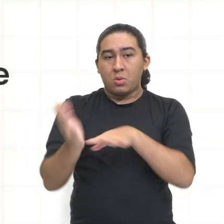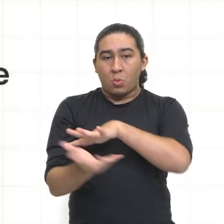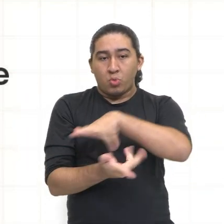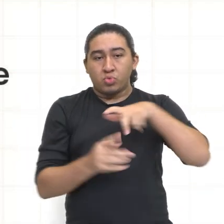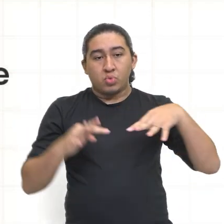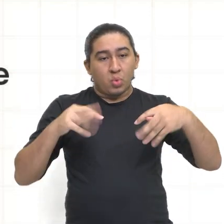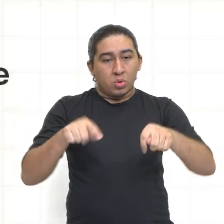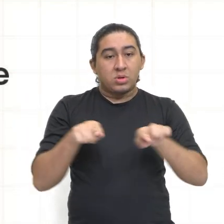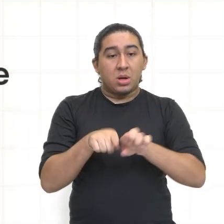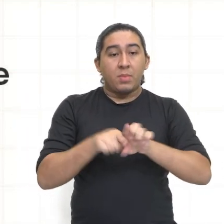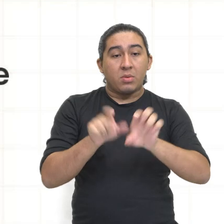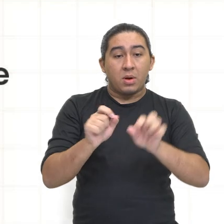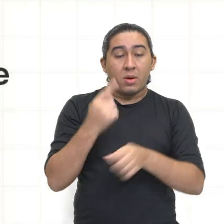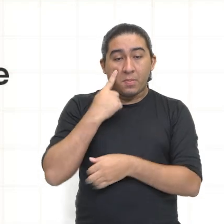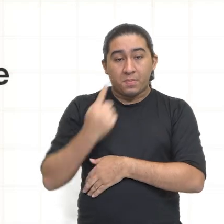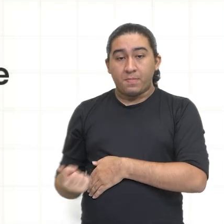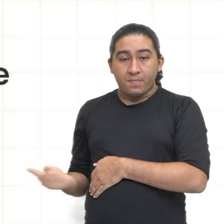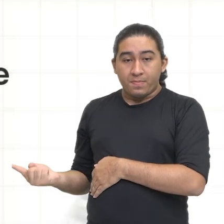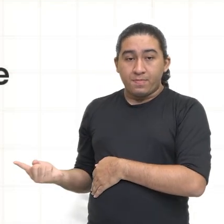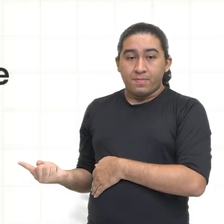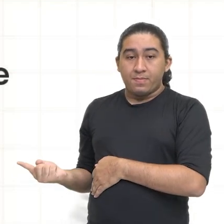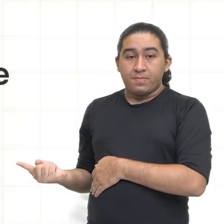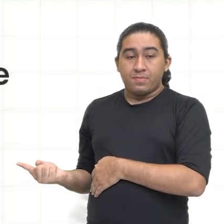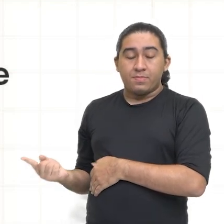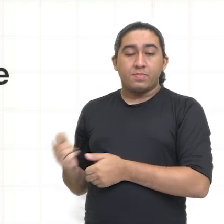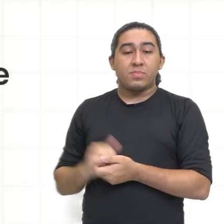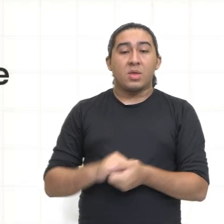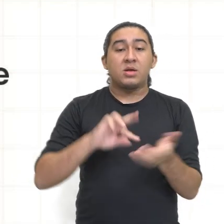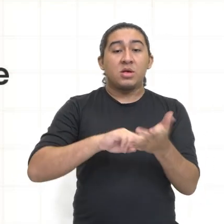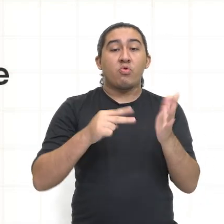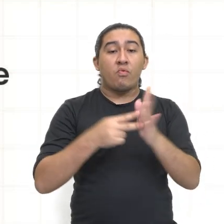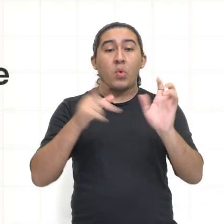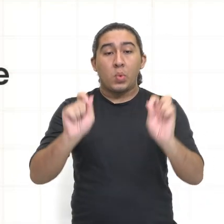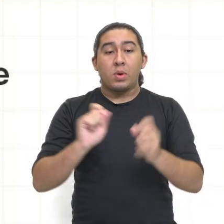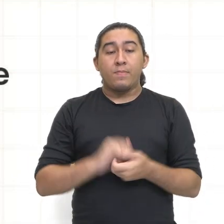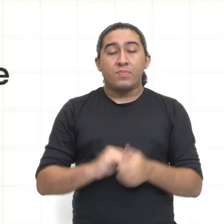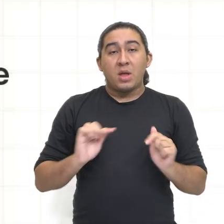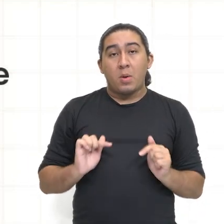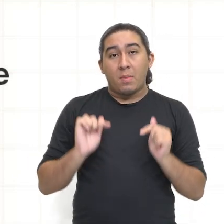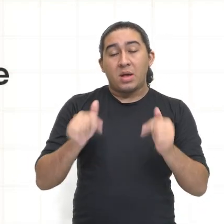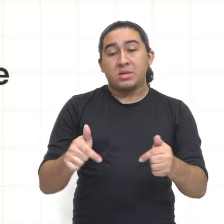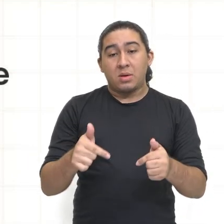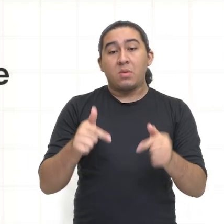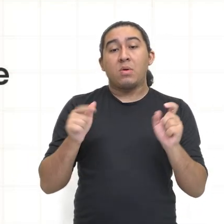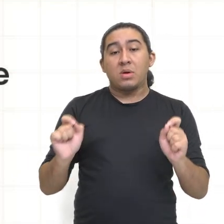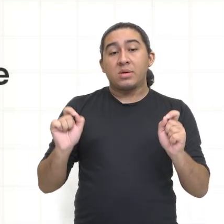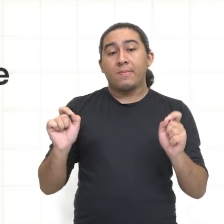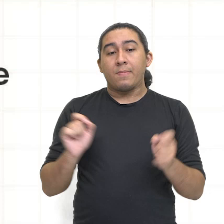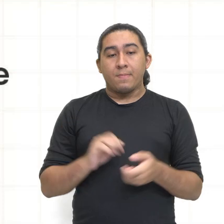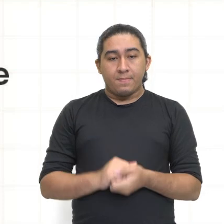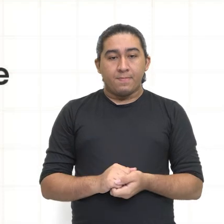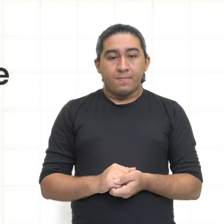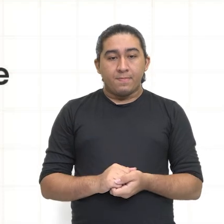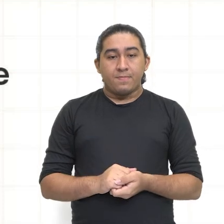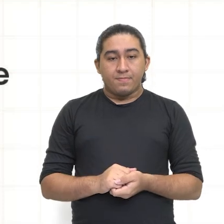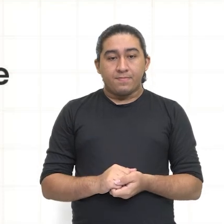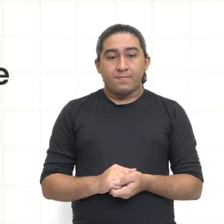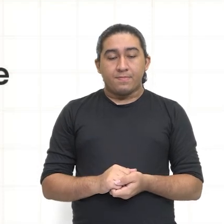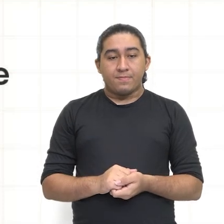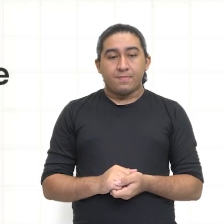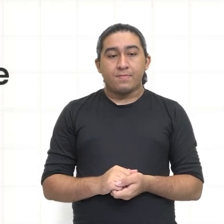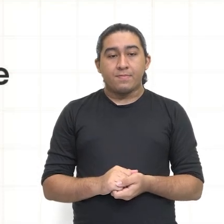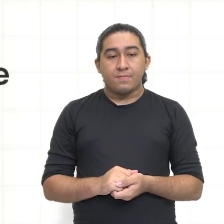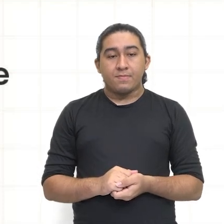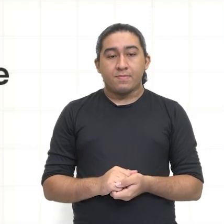mundo. E também a questão do Patriot Act, ou seja, ato patriótico, que significa o quê, né? O que foi esse